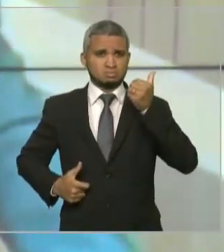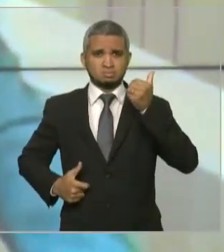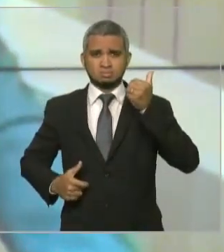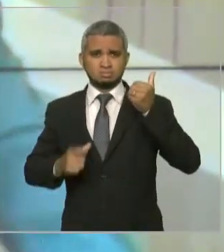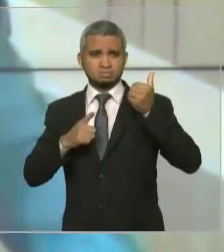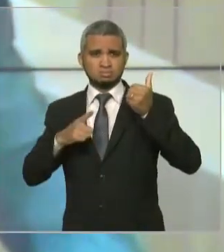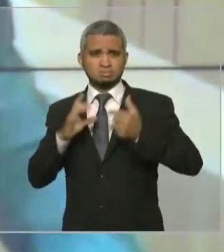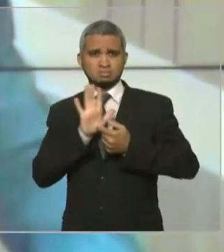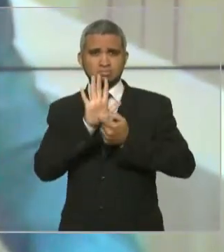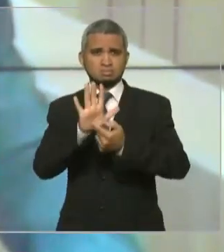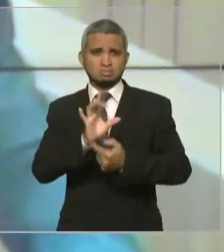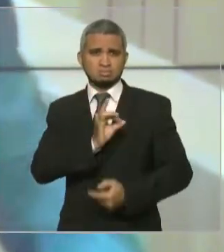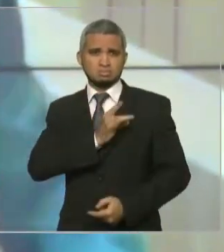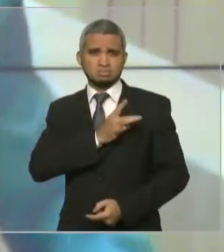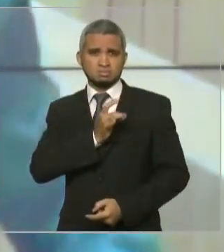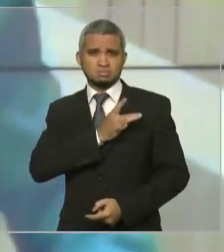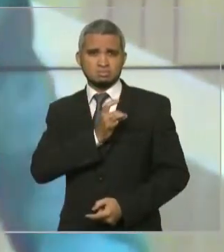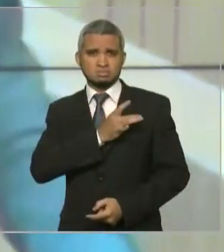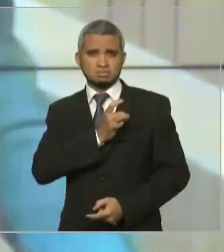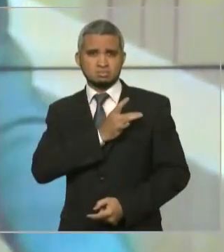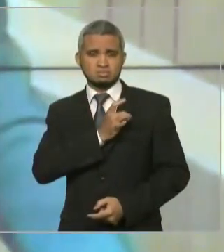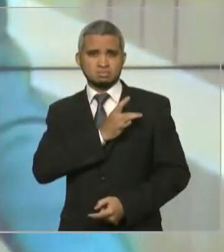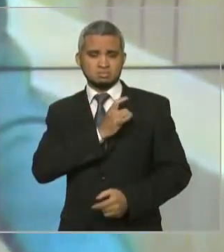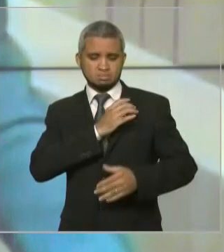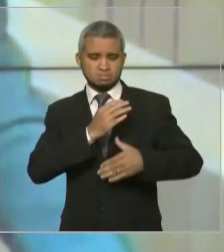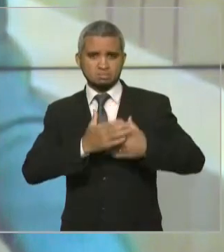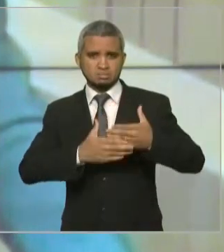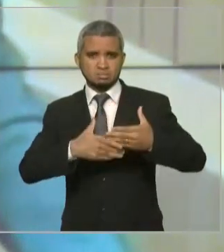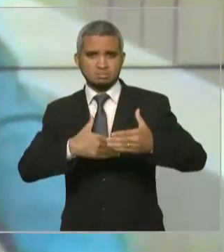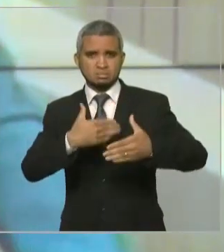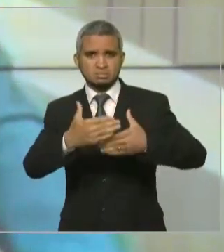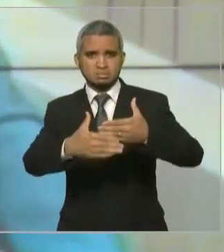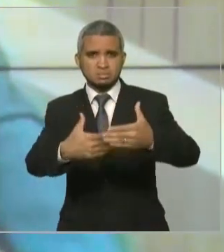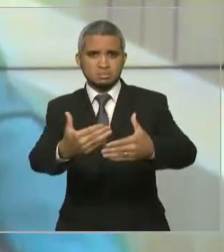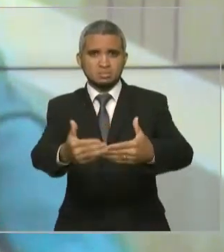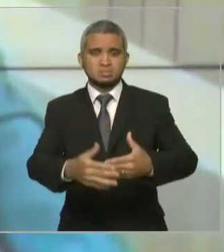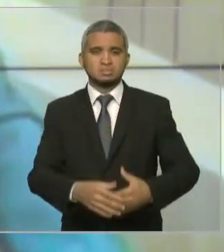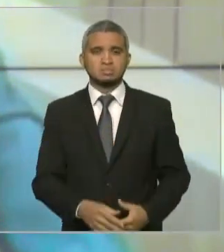fariam com que, num processo